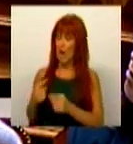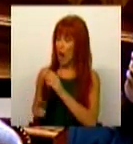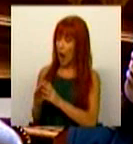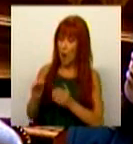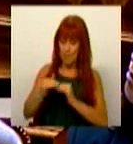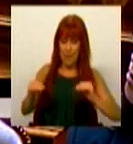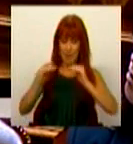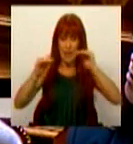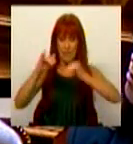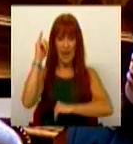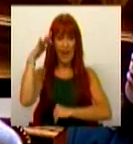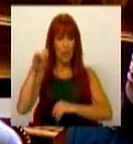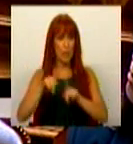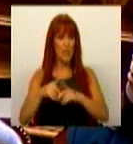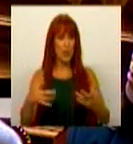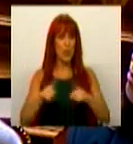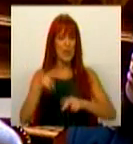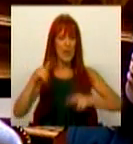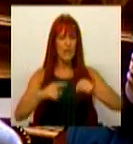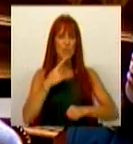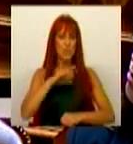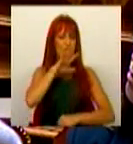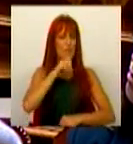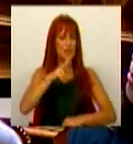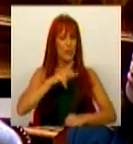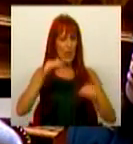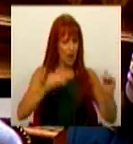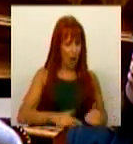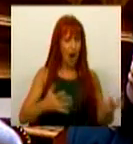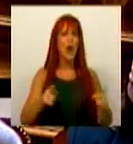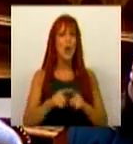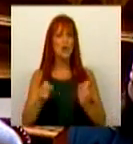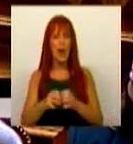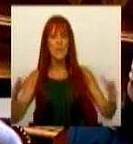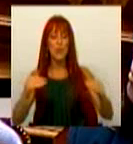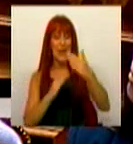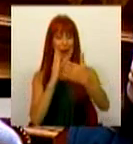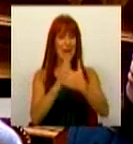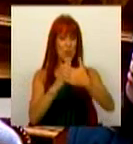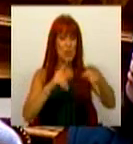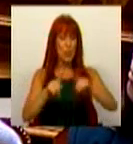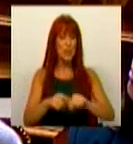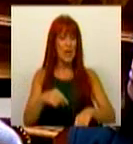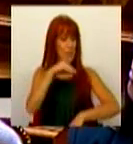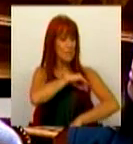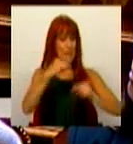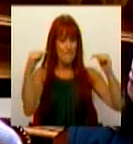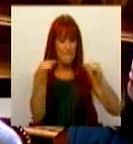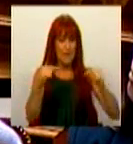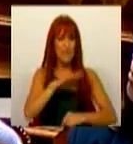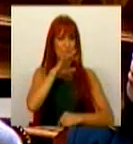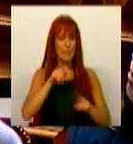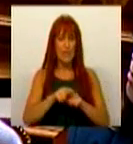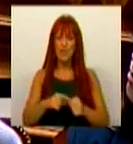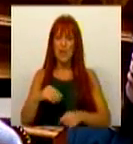os escalões de IRS, permitindo um alívio fiscal a muitas famílias portuguesas. Nós aumentamos o limiar do mínimo de existência, permitindo que mais famílias com